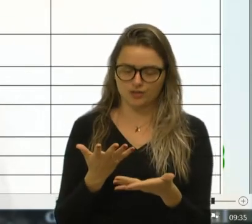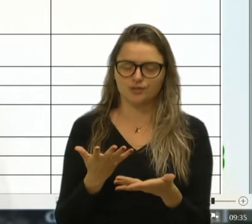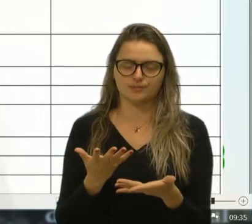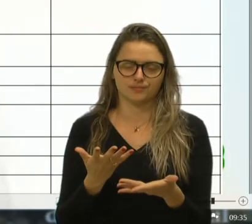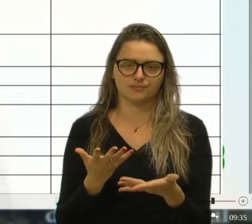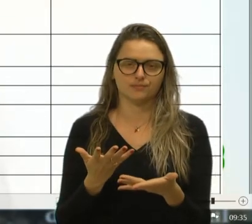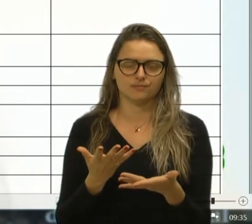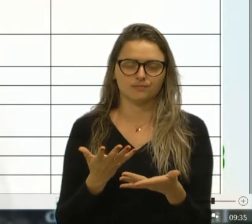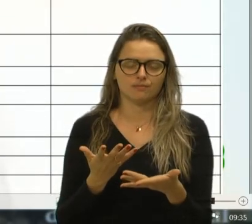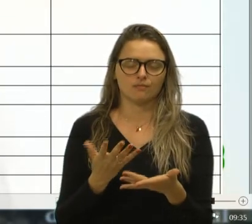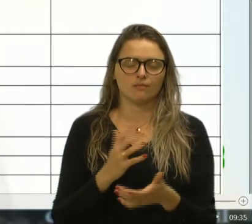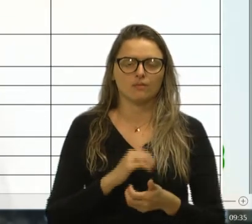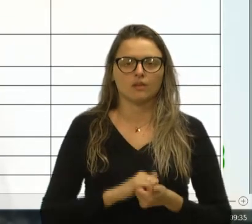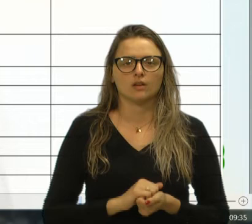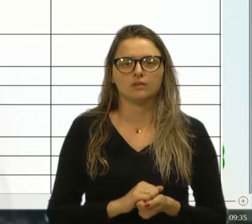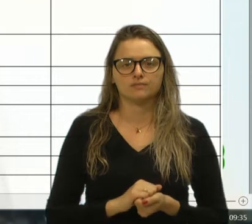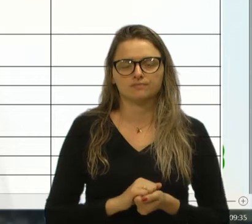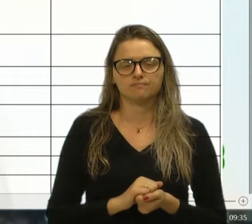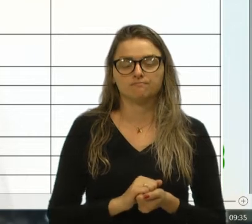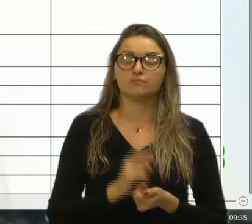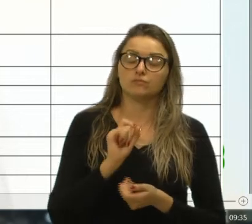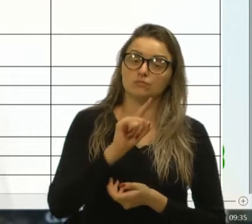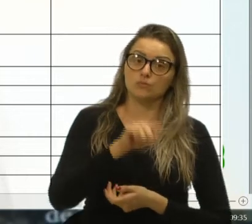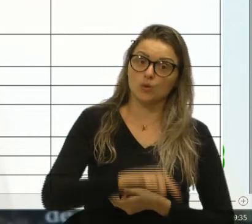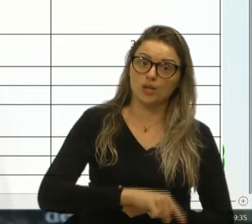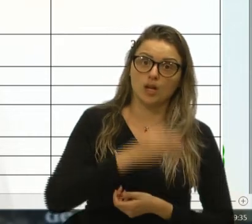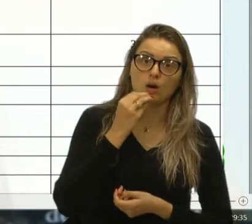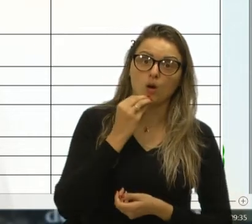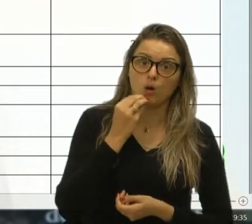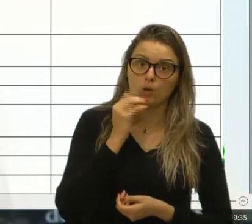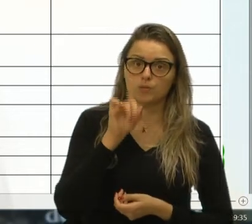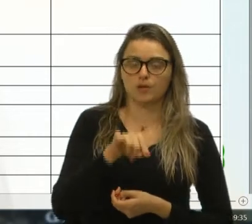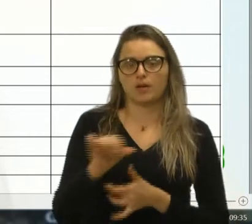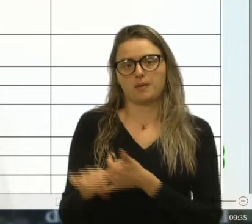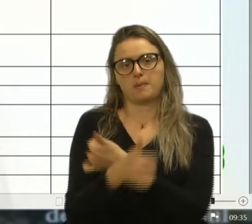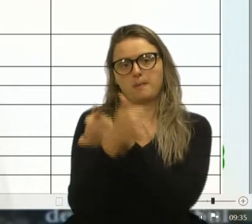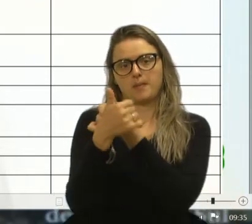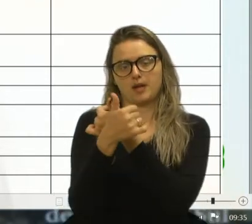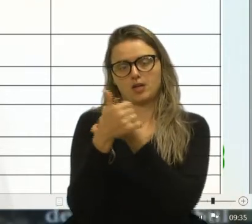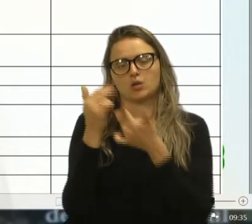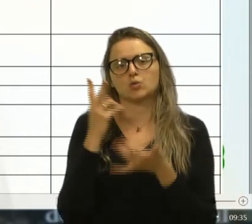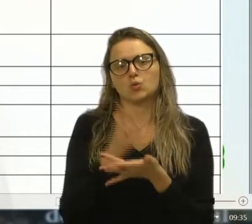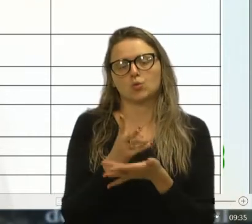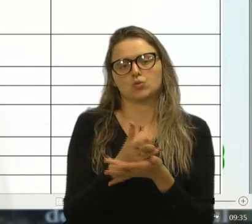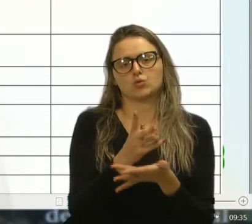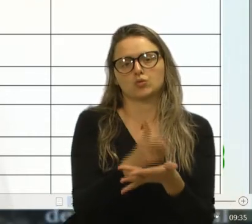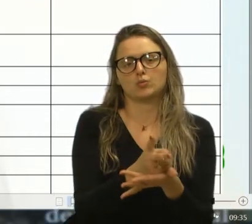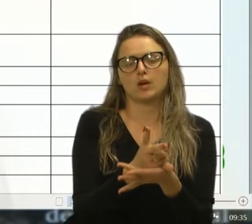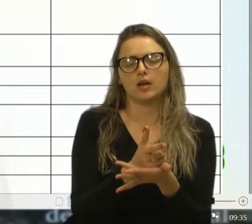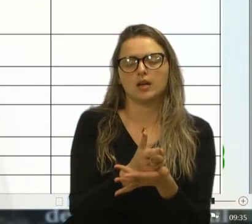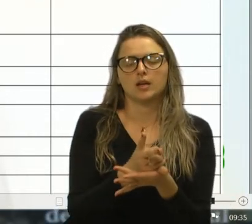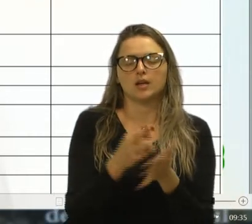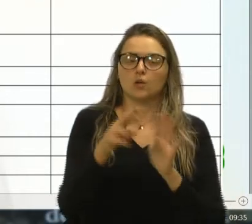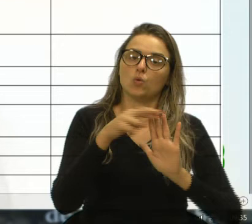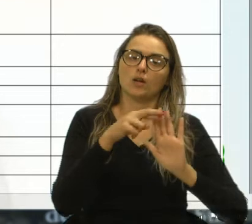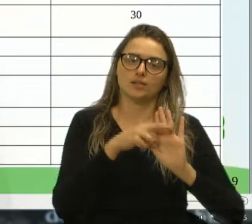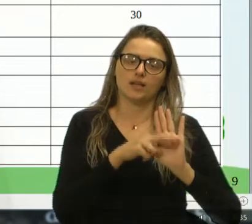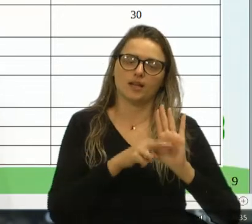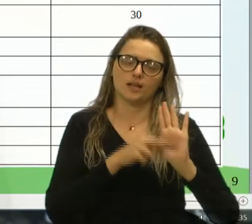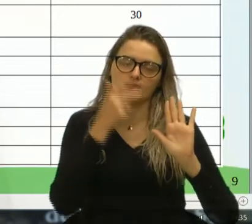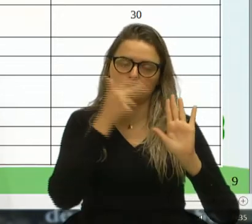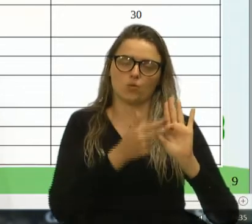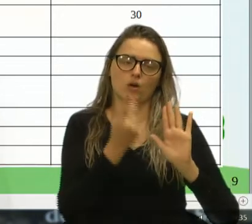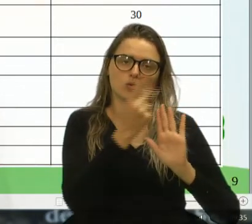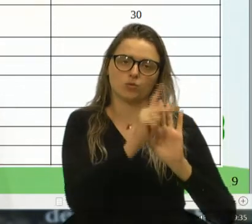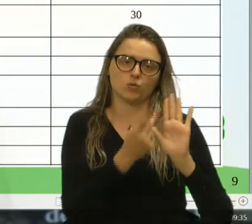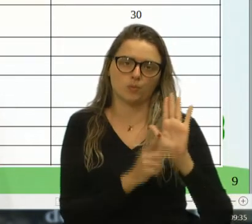Aliás, o ideal mesmo seria manter o atual regramento do plano diretor